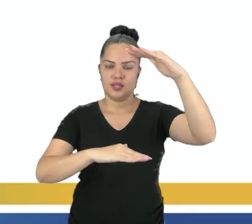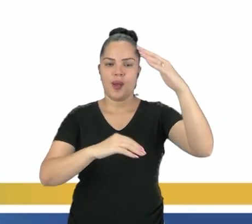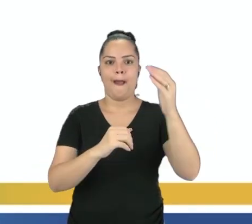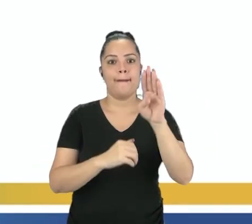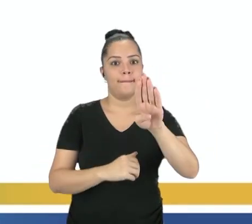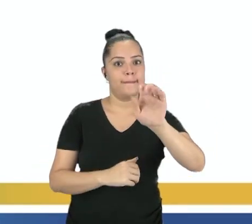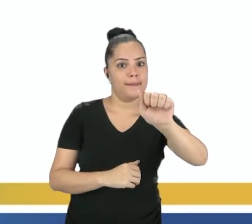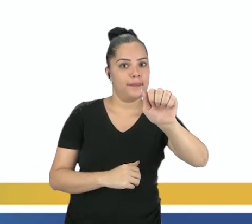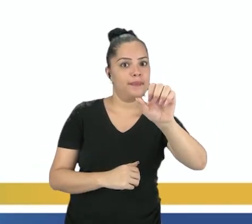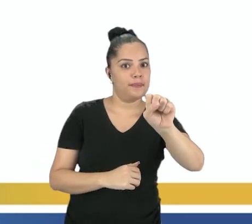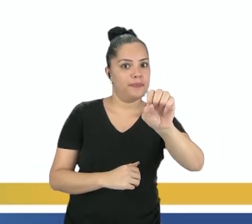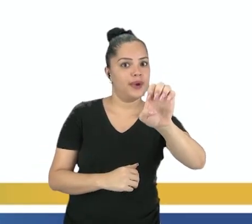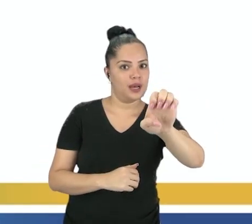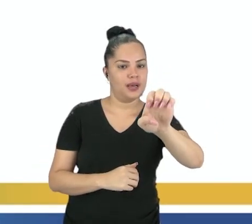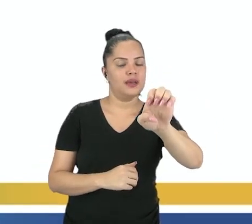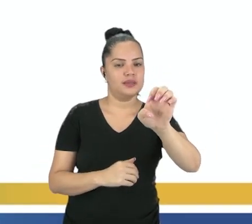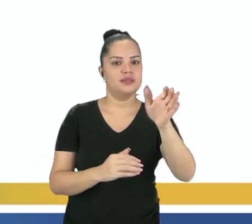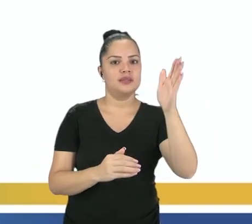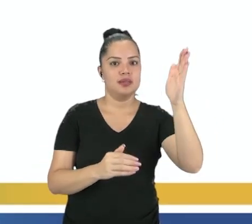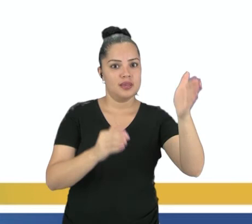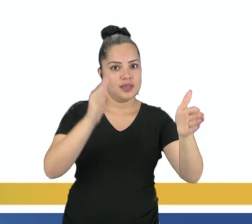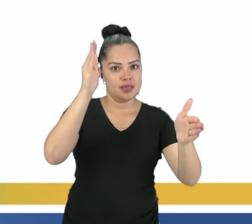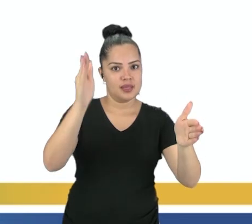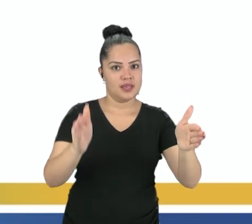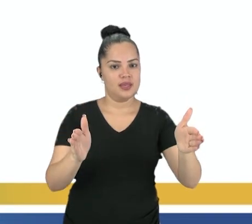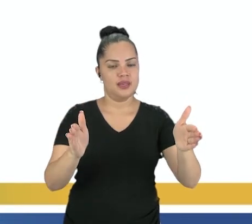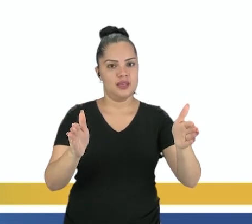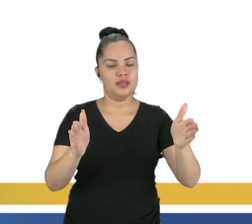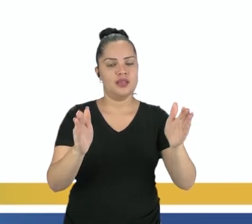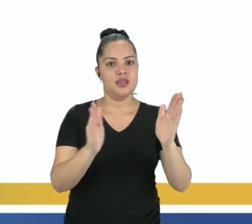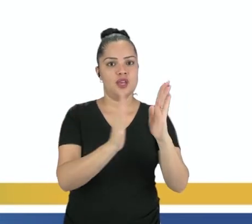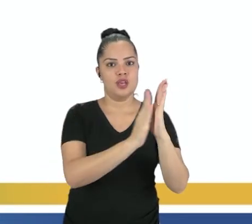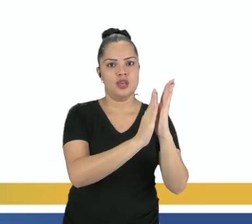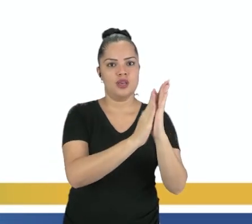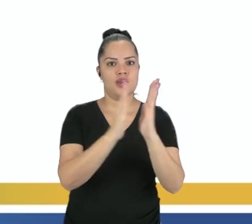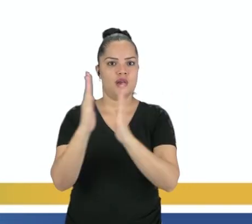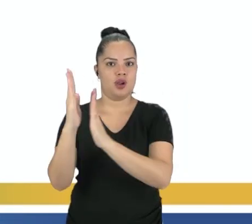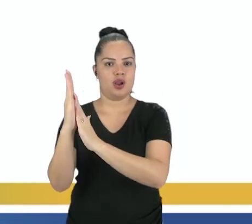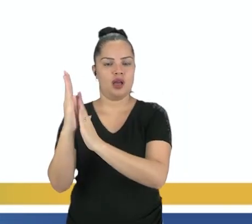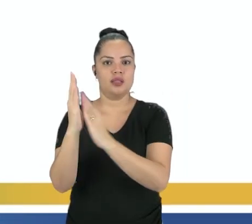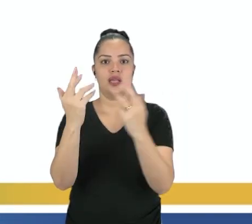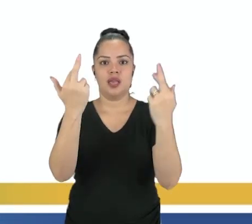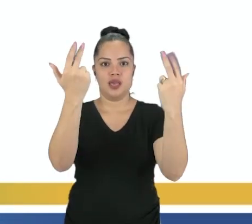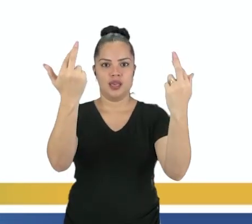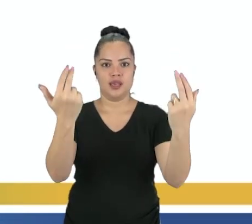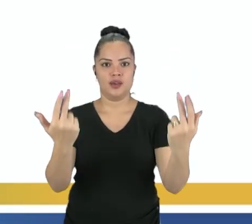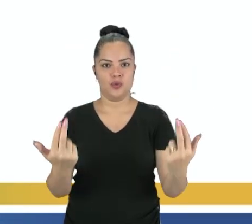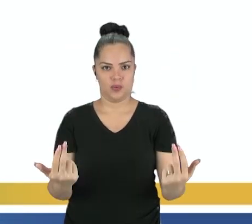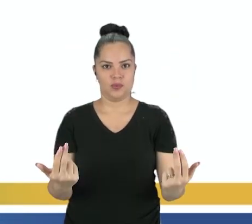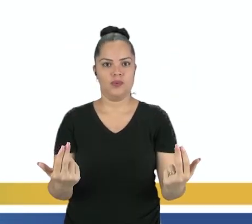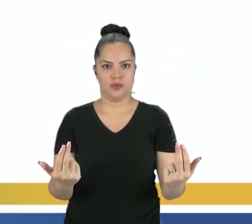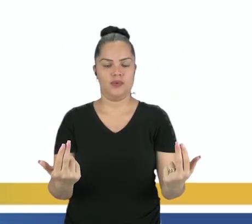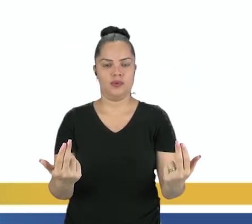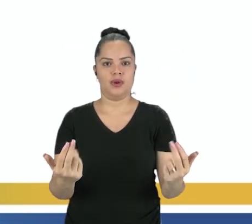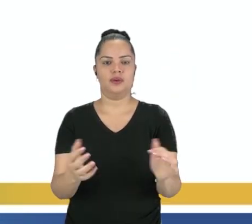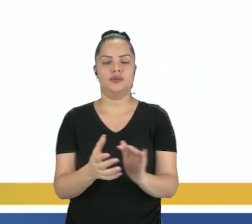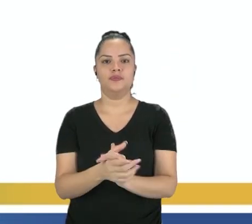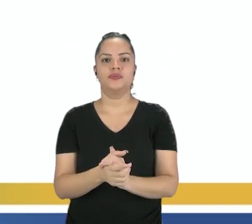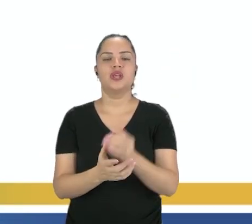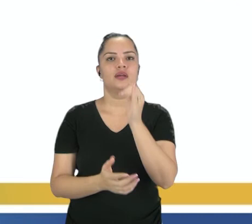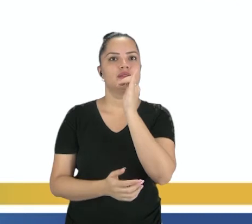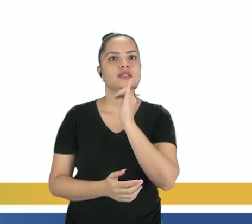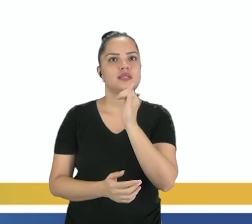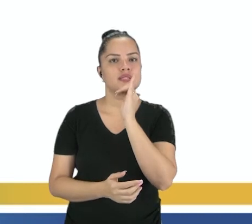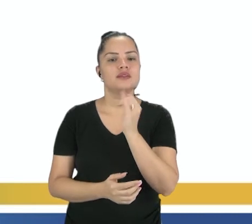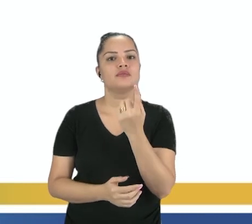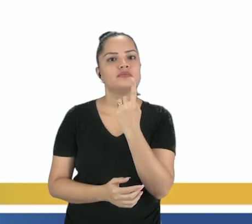as faces laterais. As bases do prisma são idênticas e paralelas entre si. Então, nesse exemplo aí